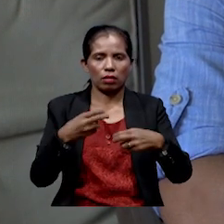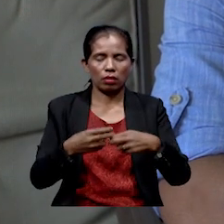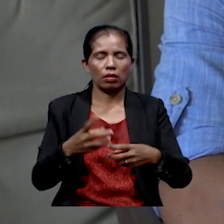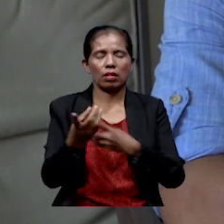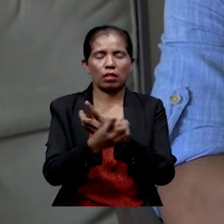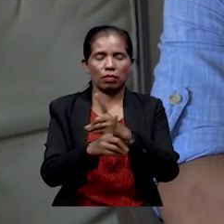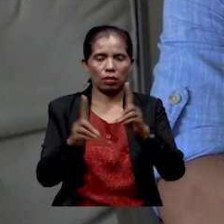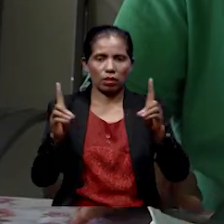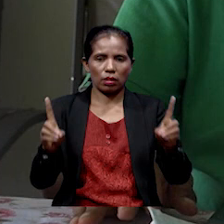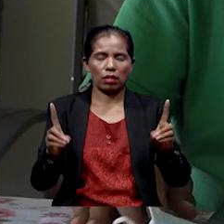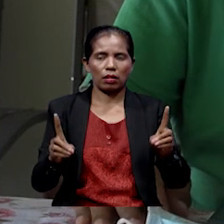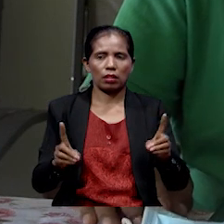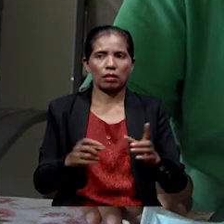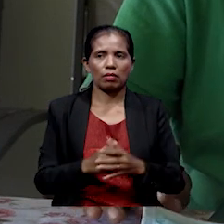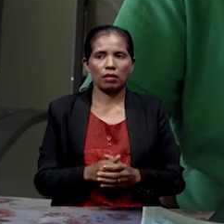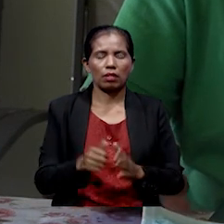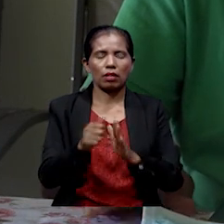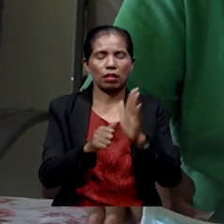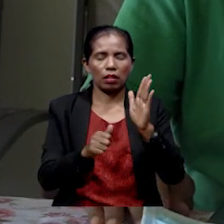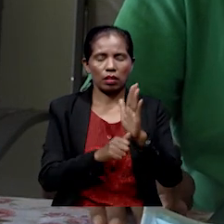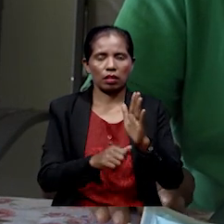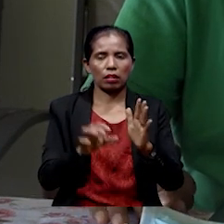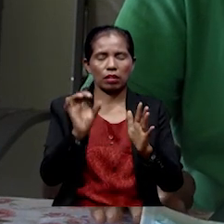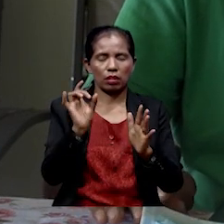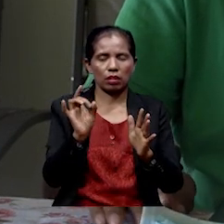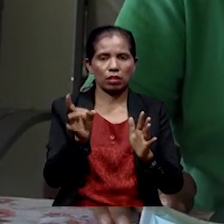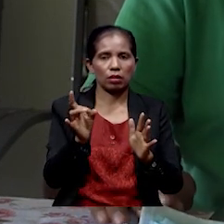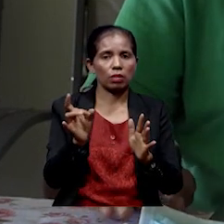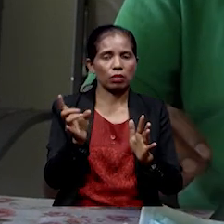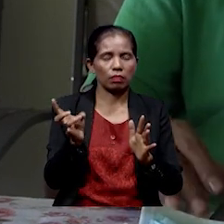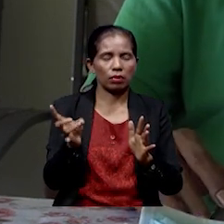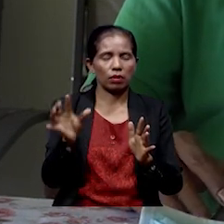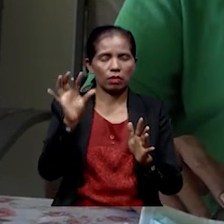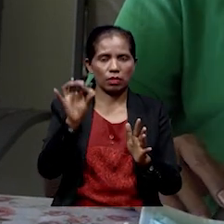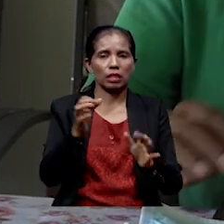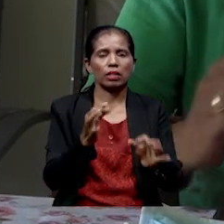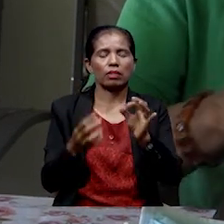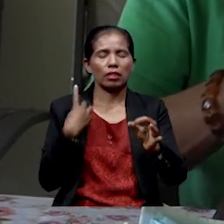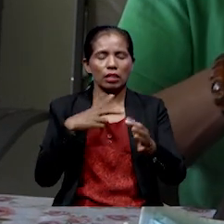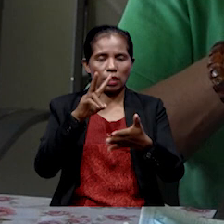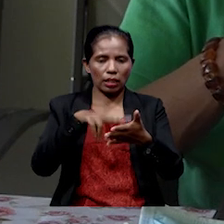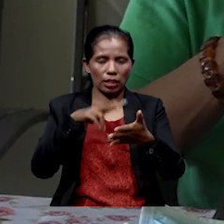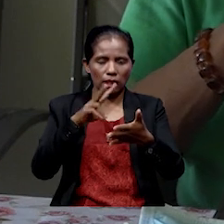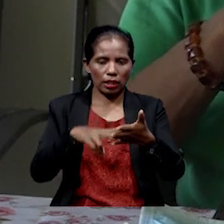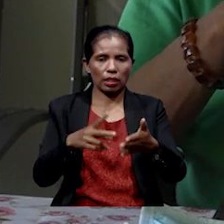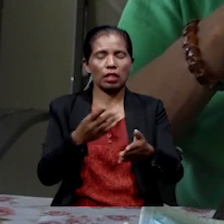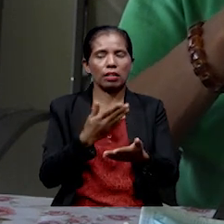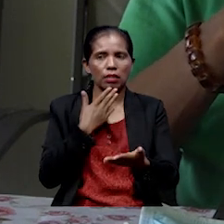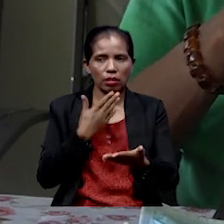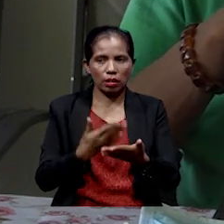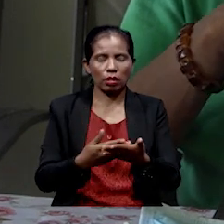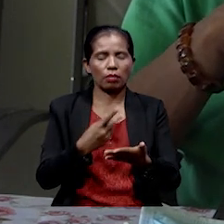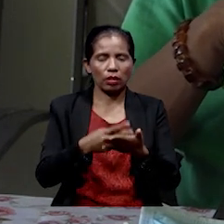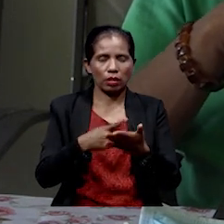democrática ou ordem constitucional. Artigo 79, colhe claro no Senuba. E se carregue a lei de projeto lei, né?